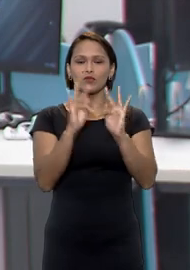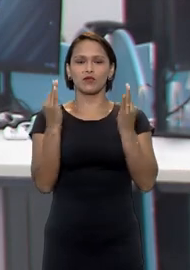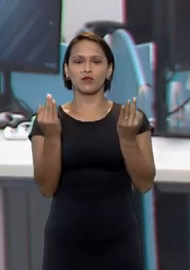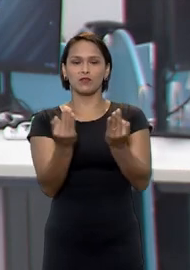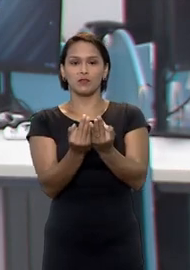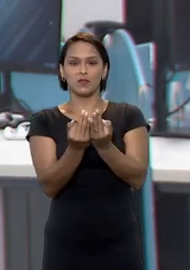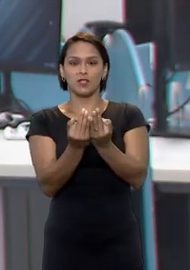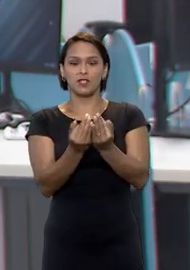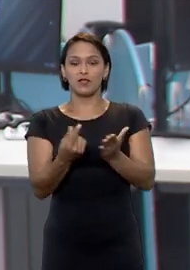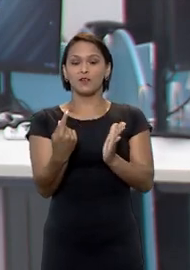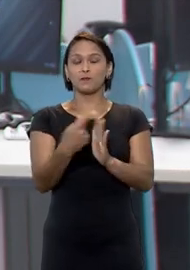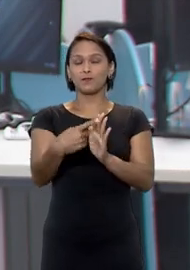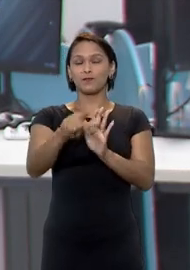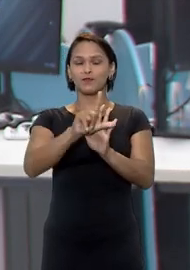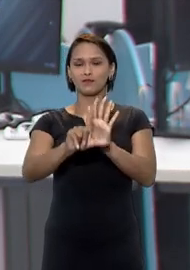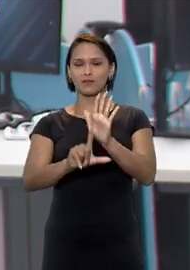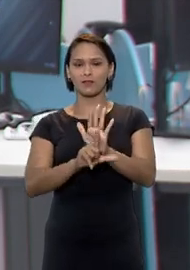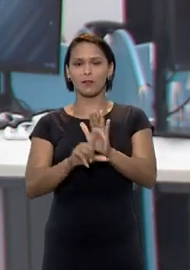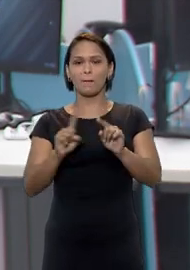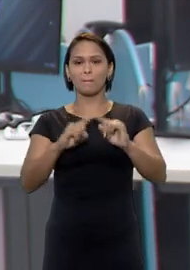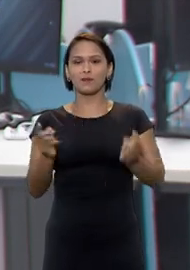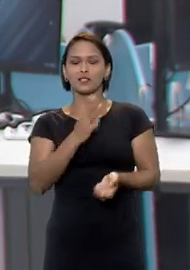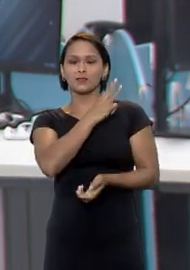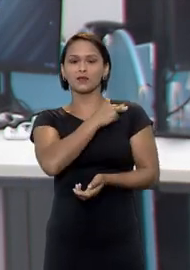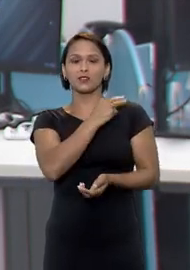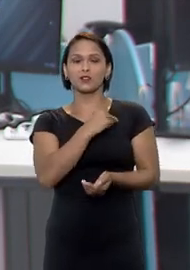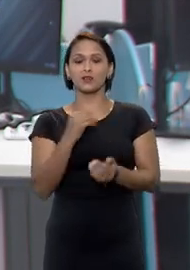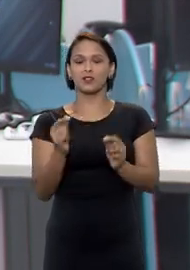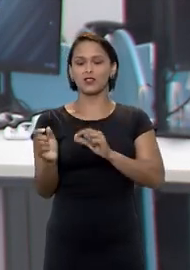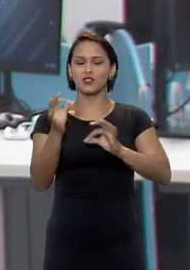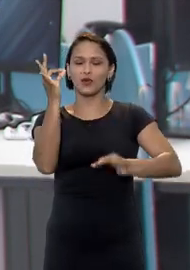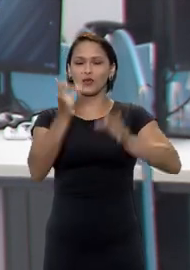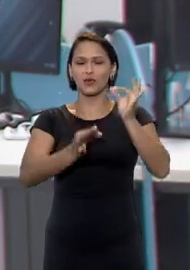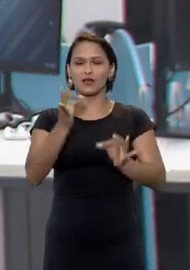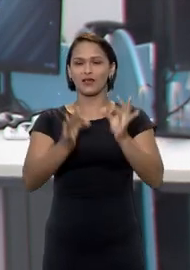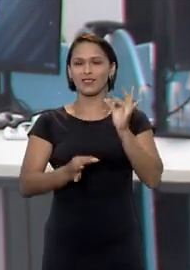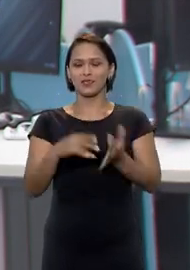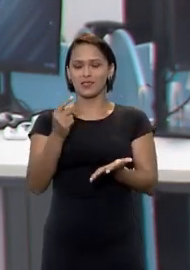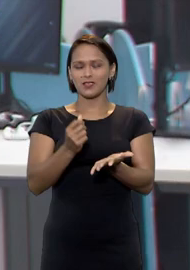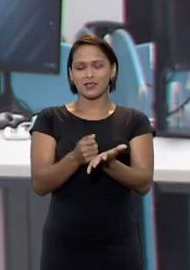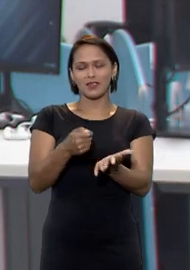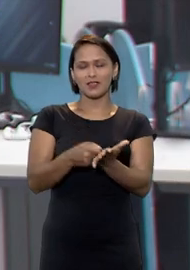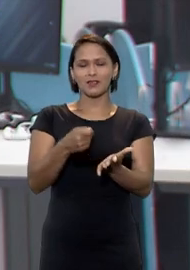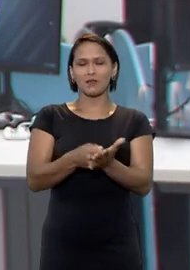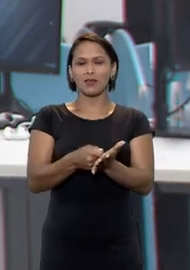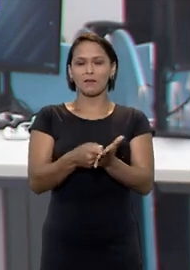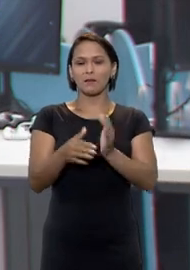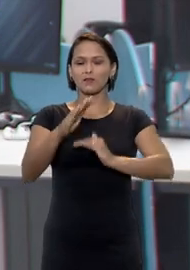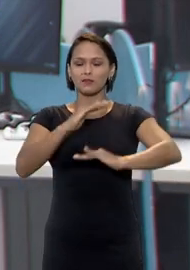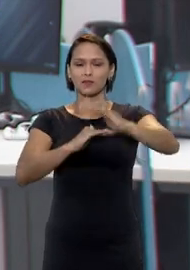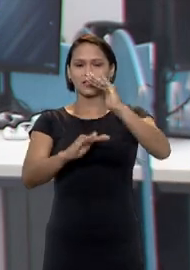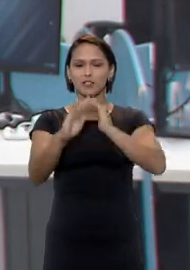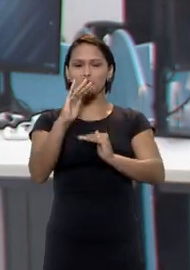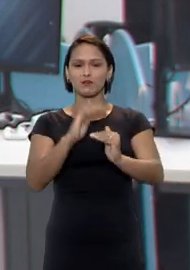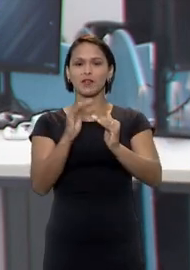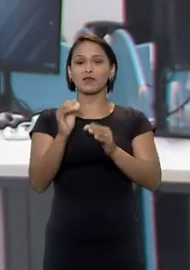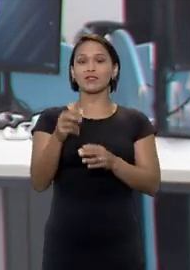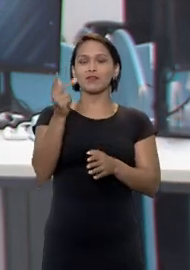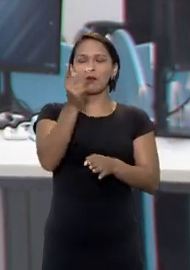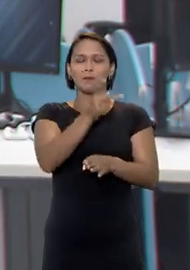planejamento familiar, que é estabelecido em lei. Mas para os ministros, determinar esse custeio pode trazer desequilíbrio